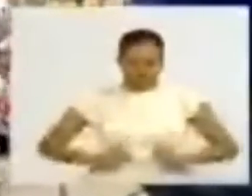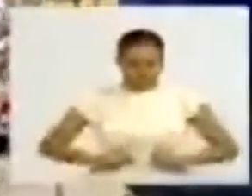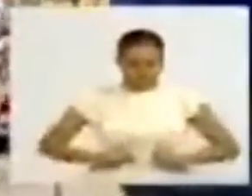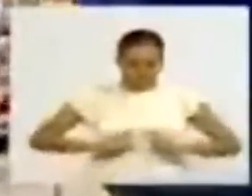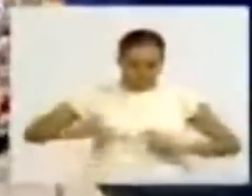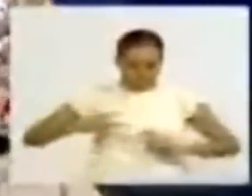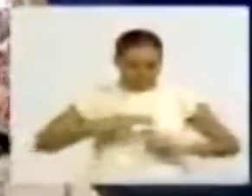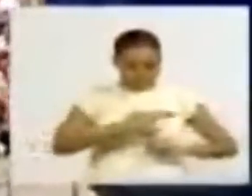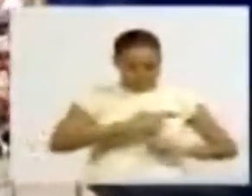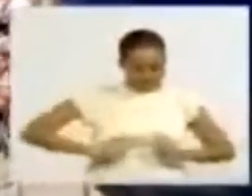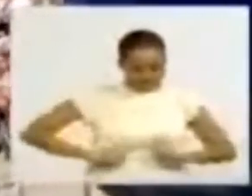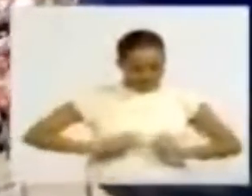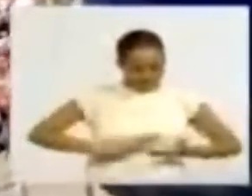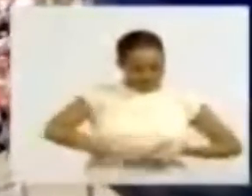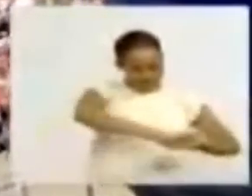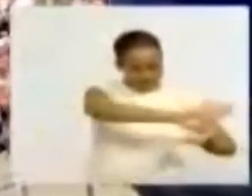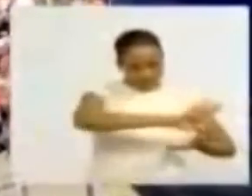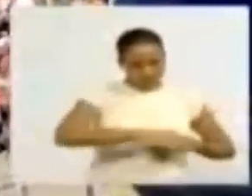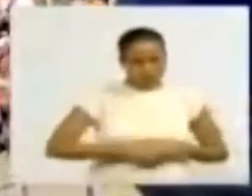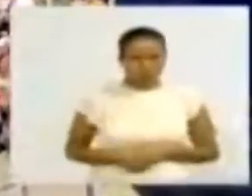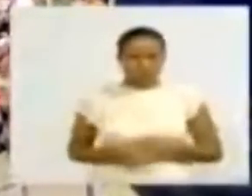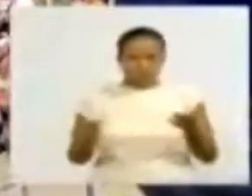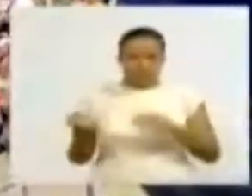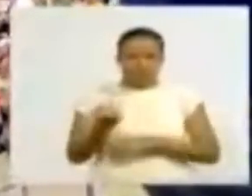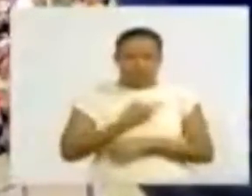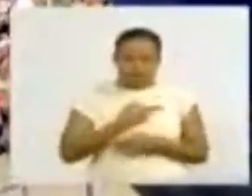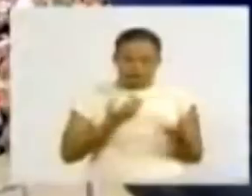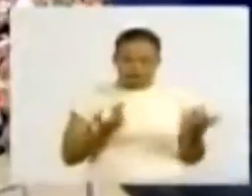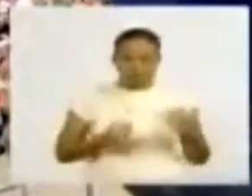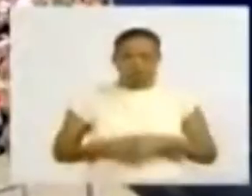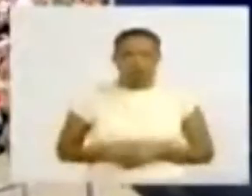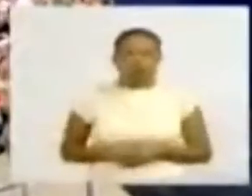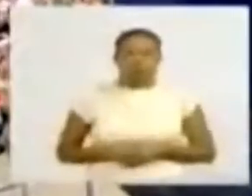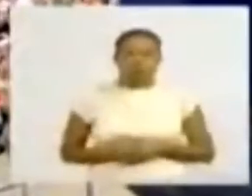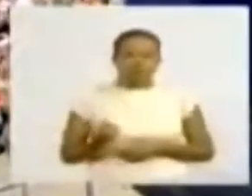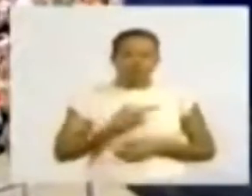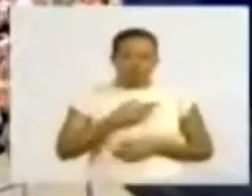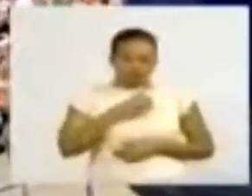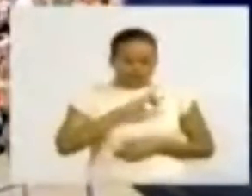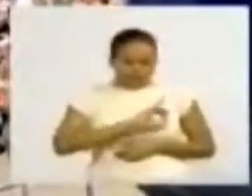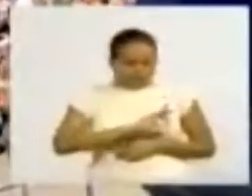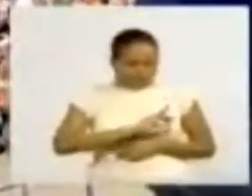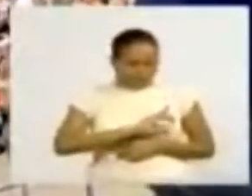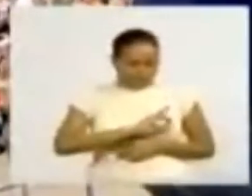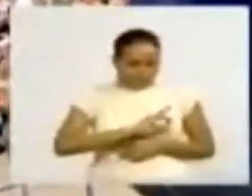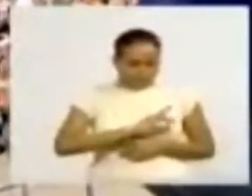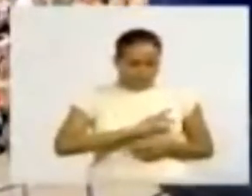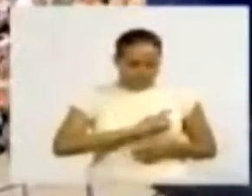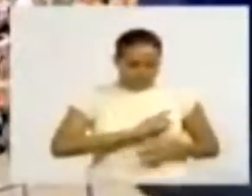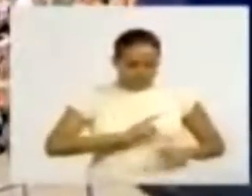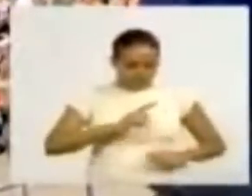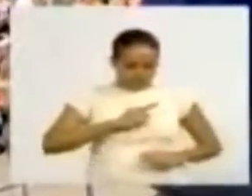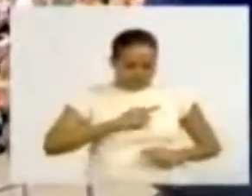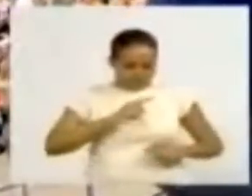o câncer espiritual que cresce dentro de nós, alimentado pelo autodesprezo,